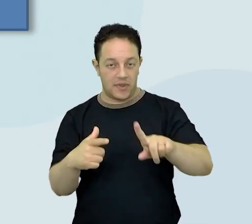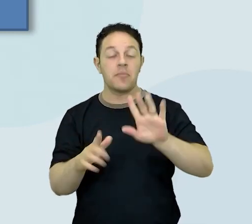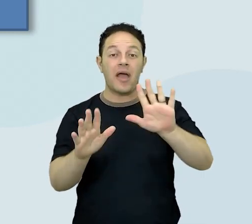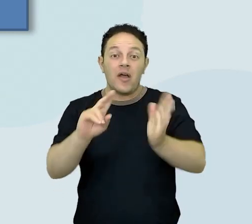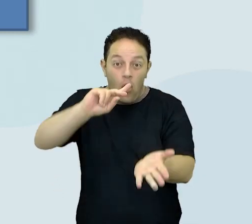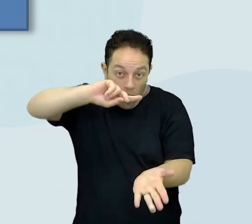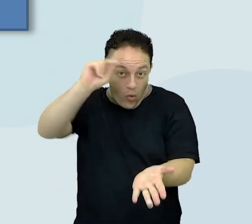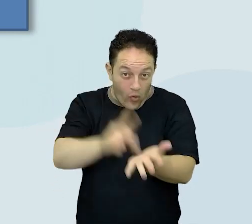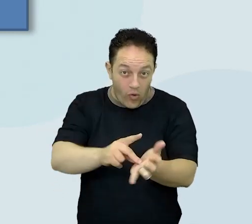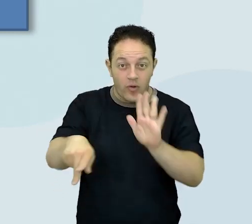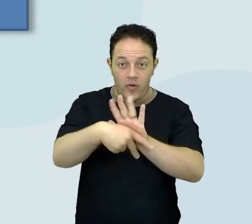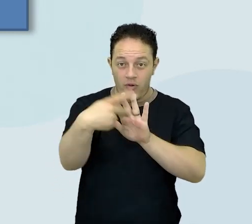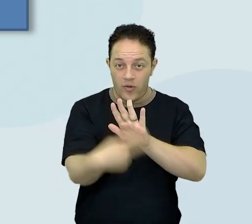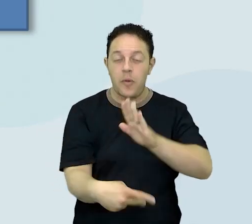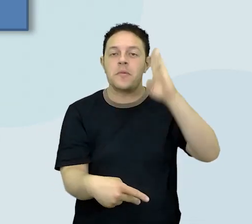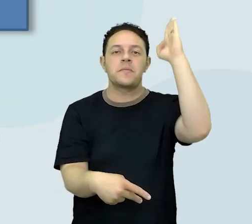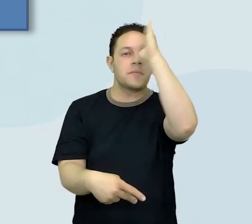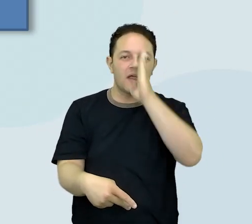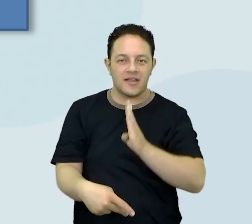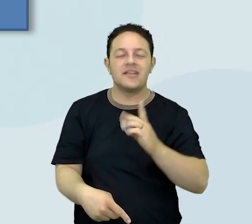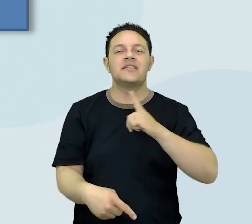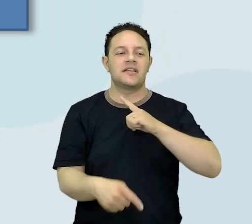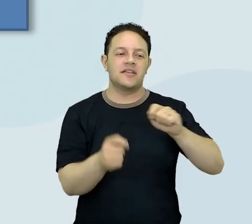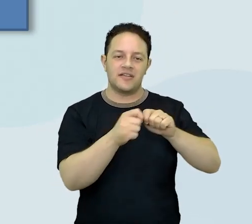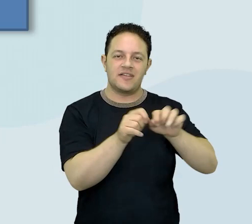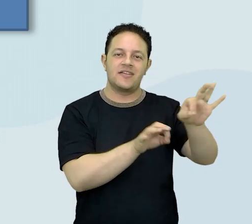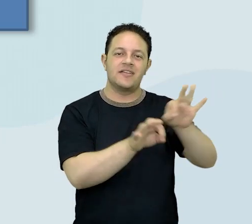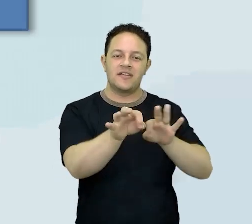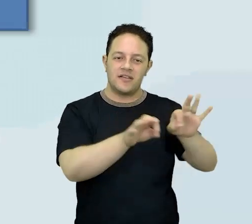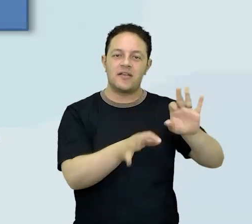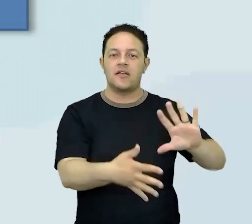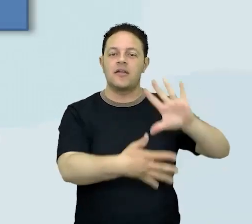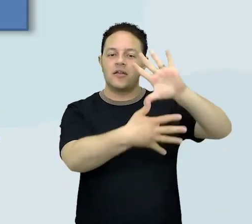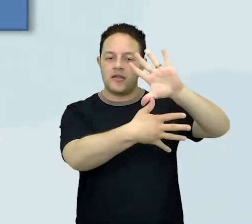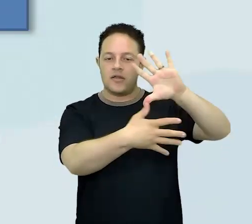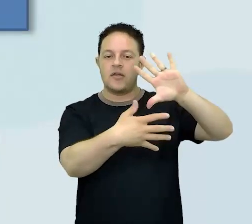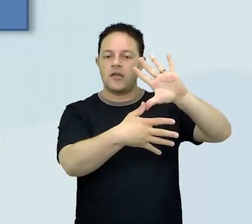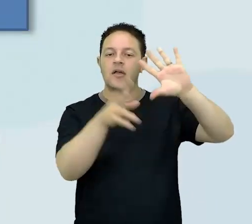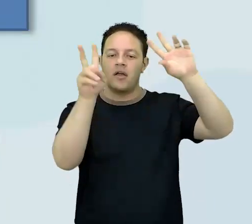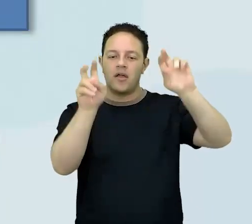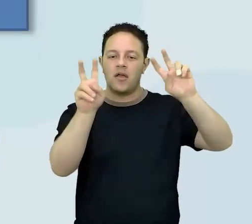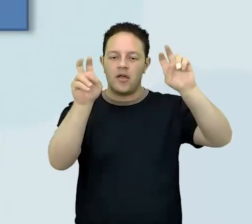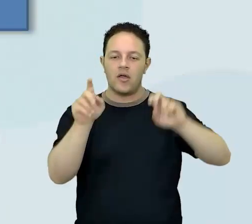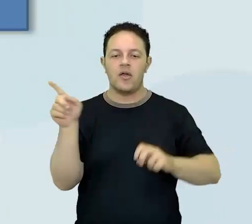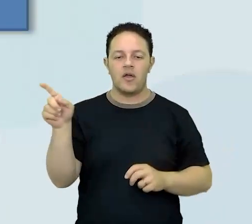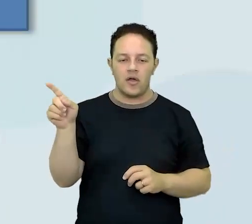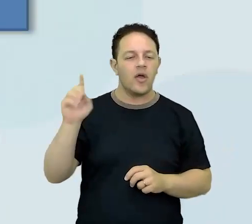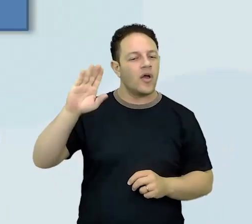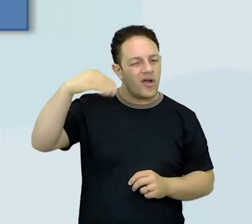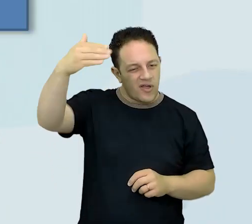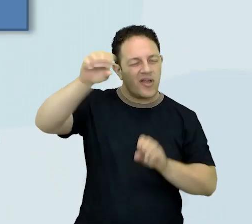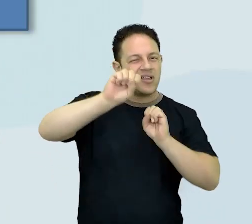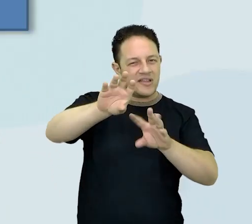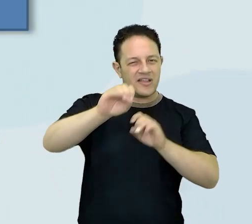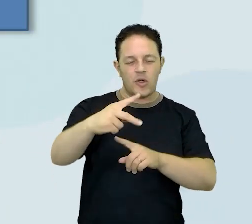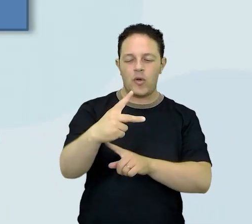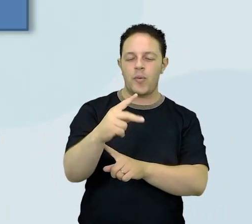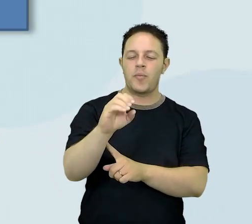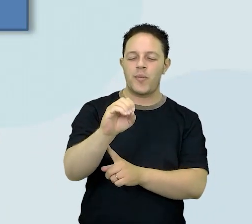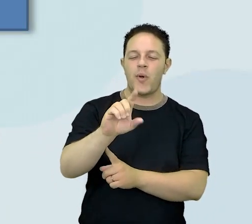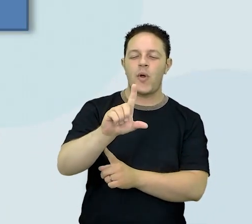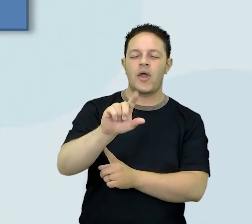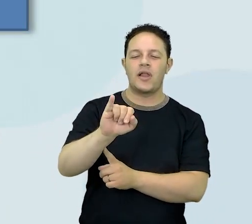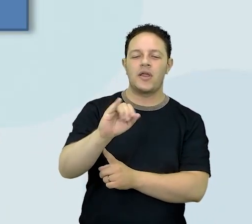mapas oficiais do Brasil são elaborados na projeção policônica, que a gente vai falar mais para frente nas